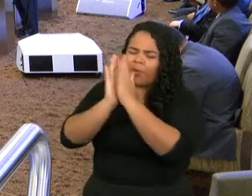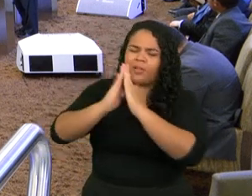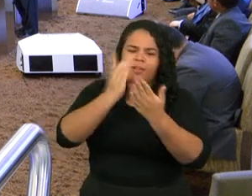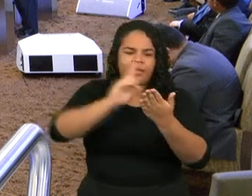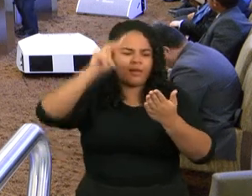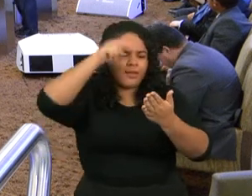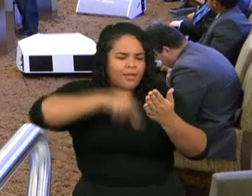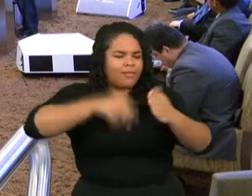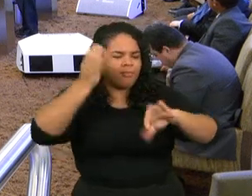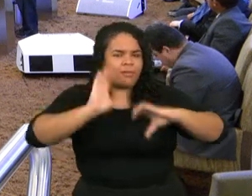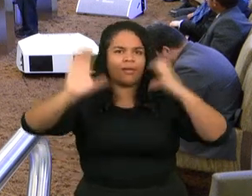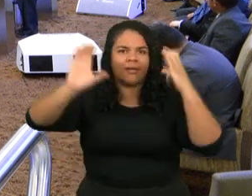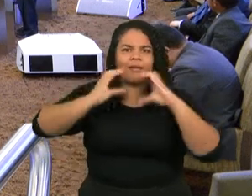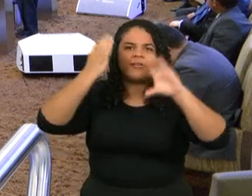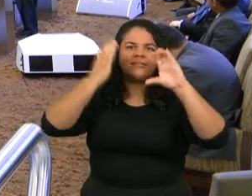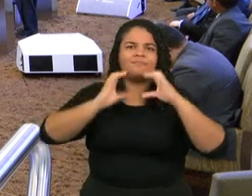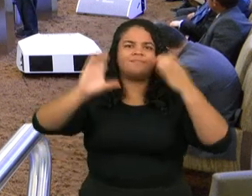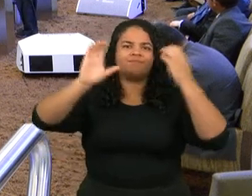canta